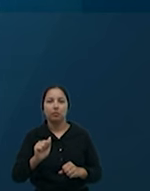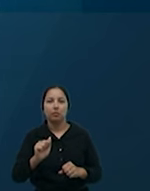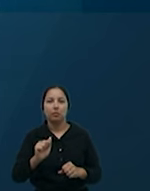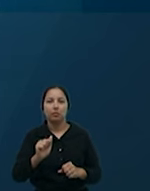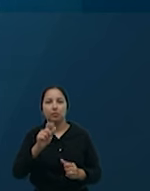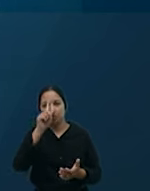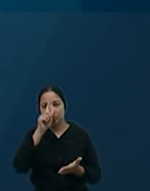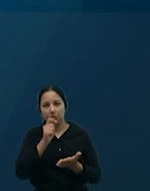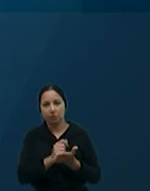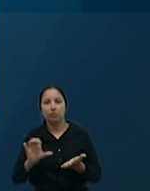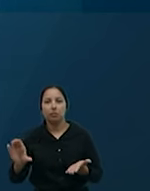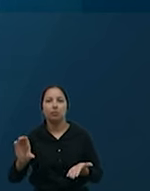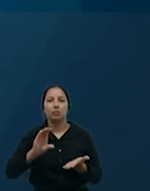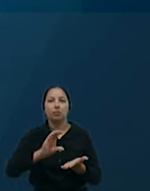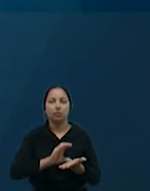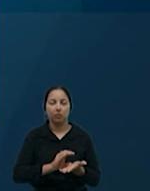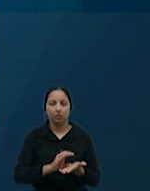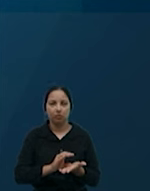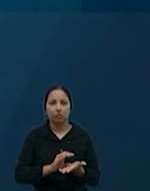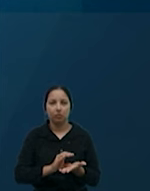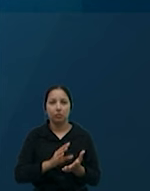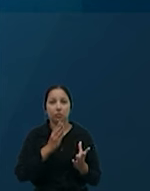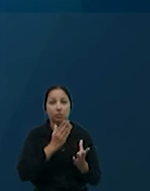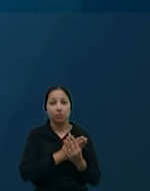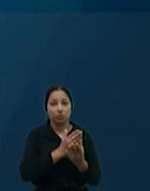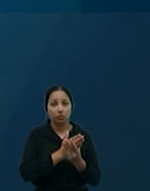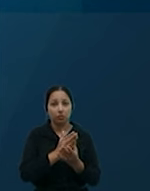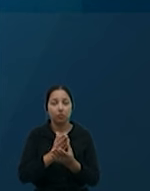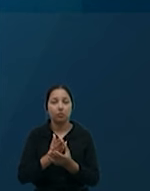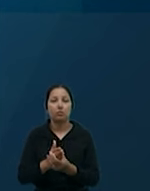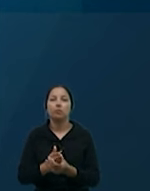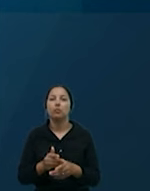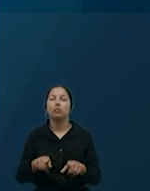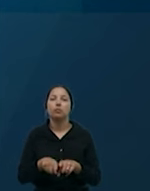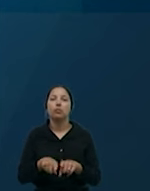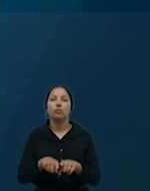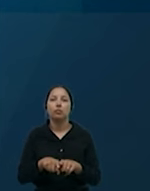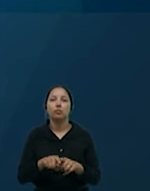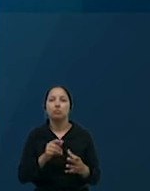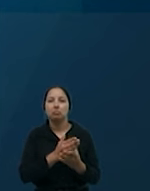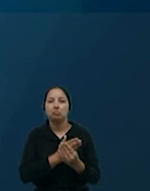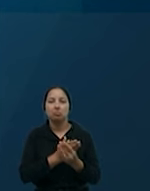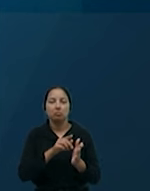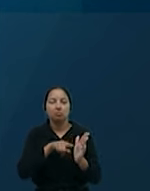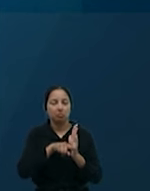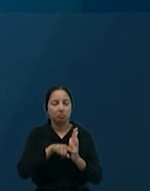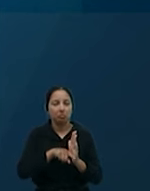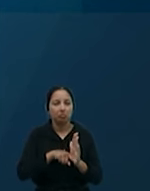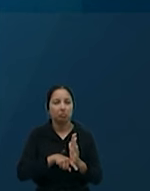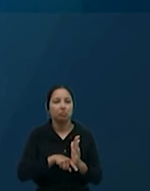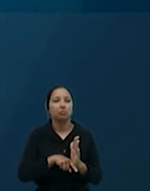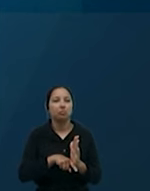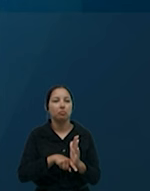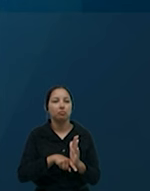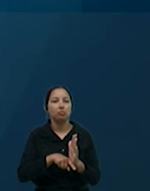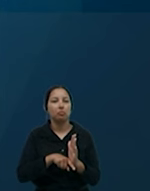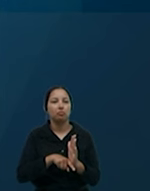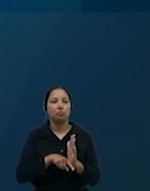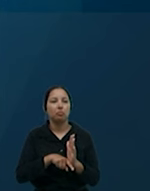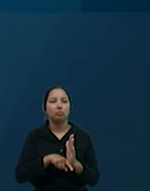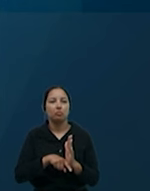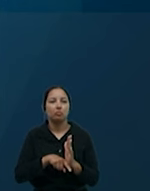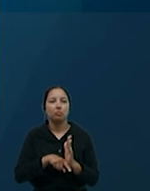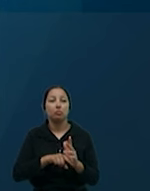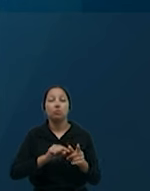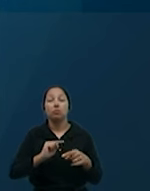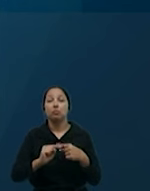indenização, tanto nos processos de execução quanto nos processos de conhecimento, e subsidiariamente, caso